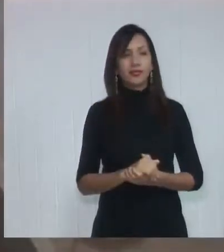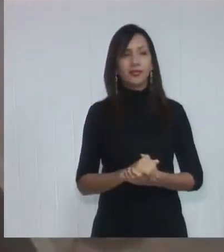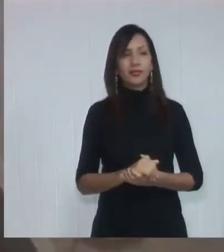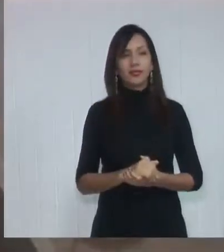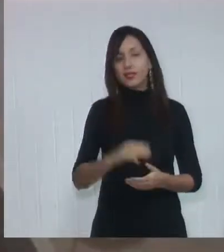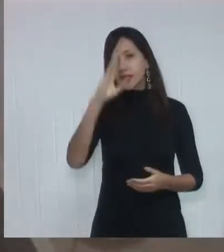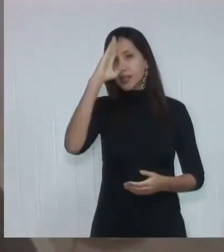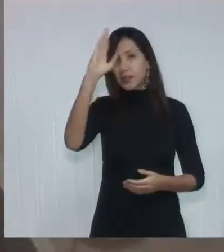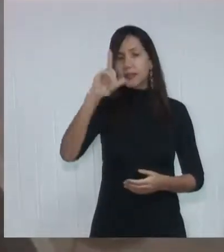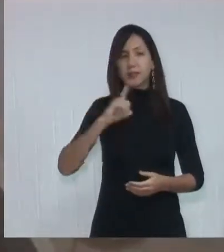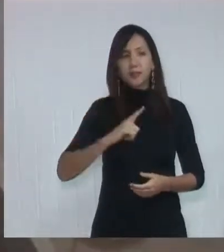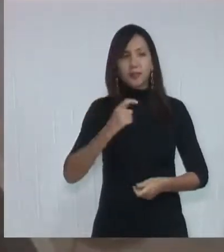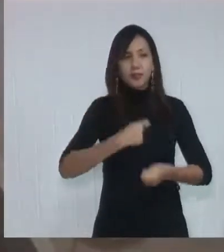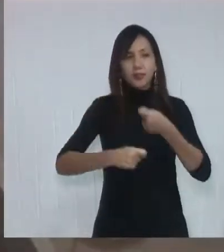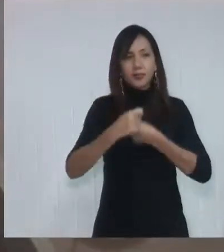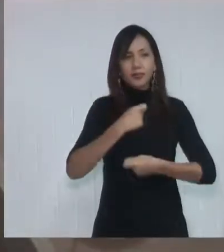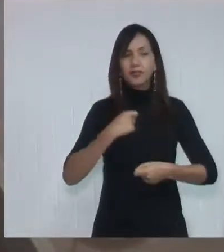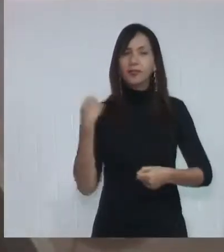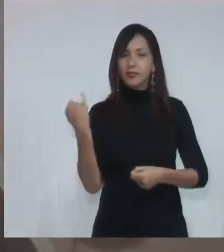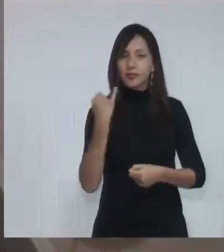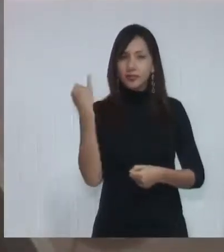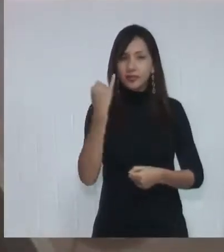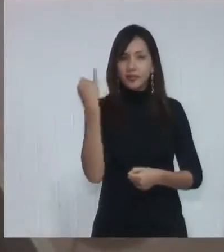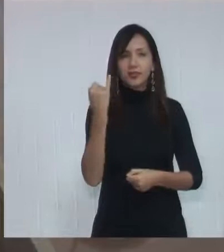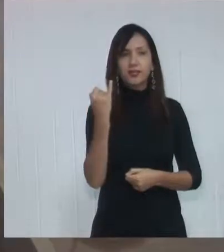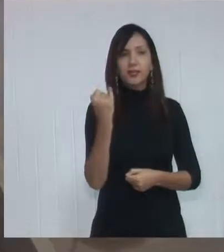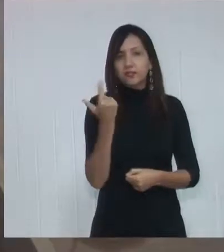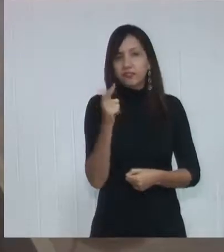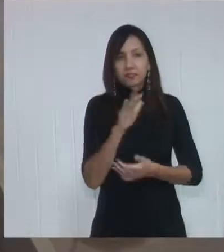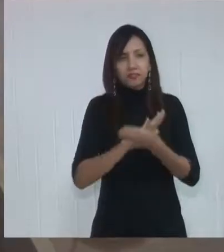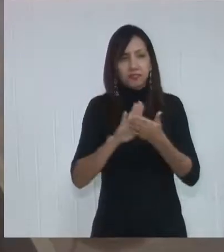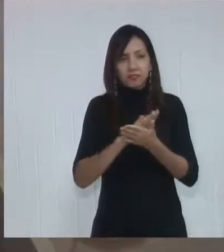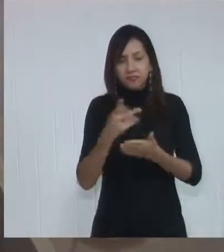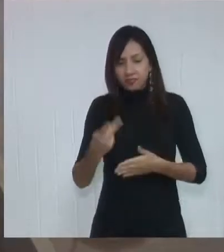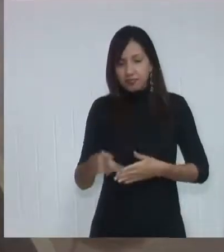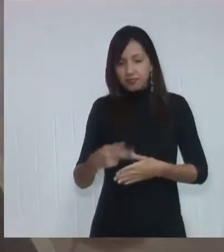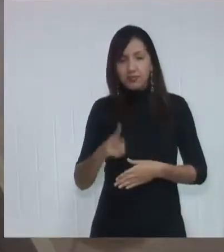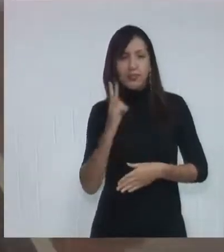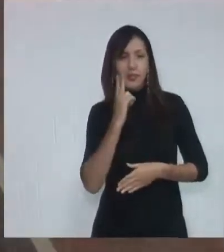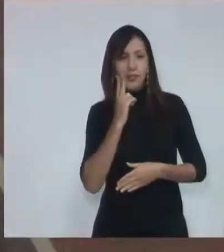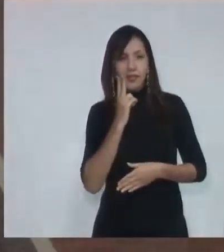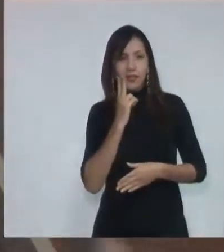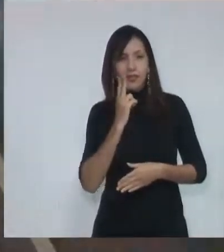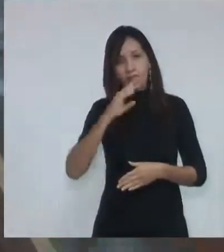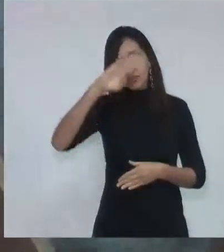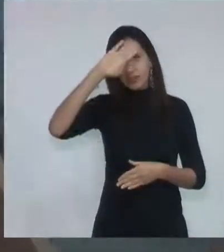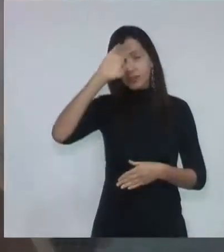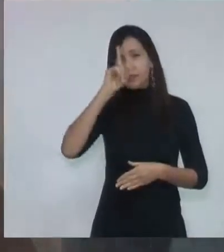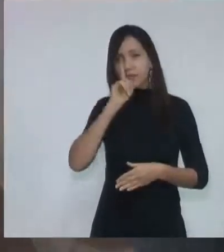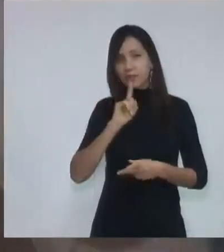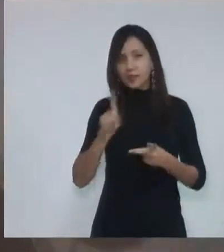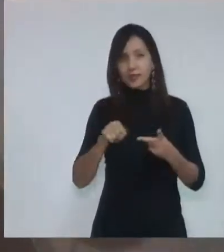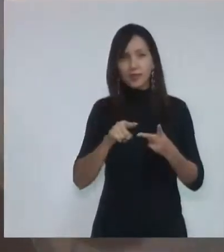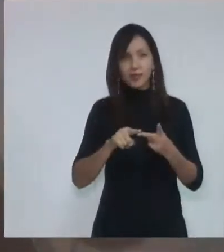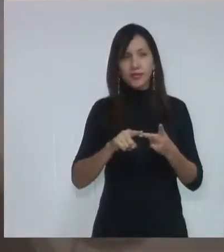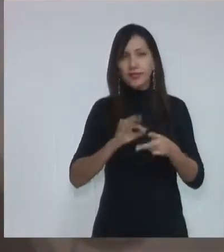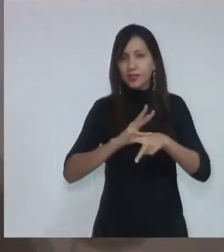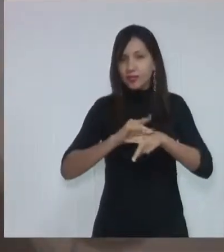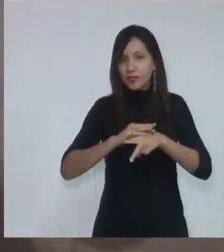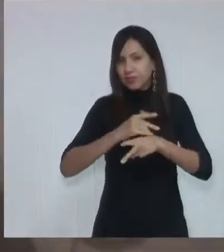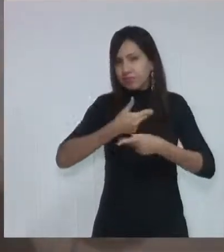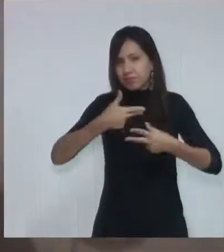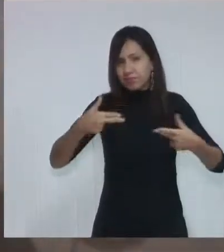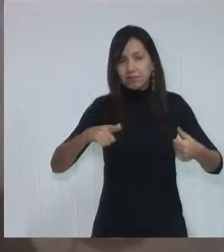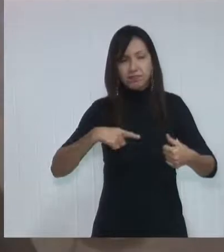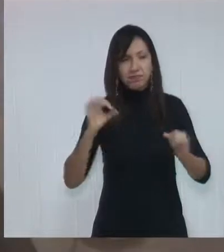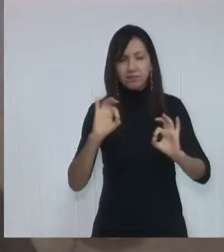pautada nessa medicina preventiva. Isso é muito importante. Nós não tivemos nenhum caso em Vinhedo, tanto de febre amarela em humanos como de leishmaniose, e eu tenho certeza que nós não